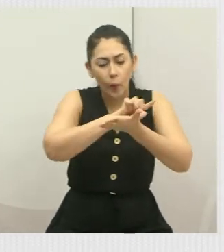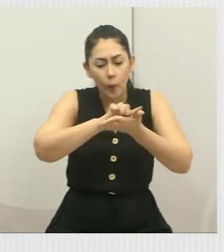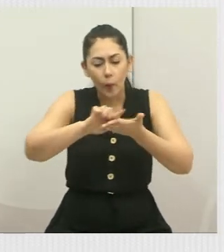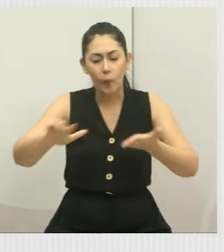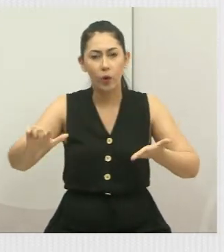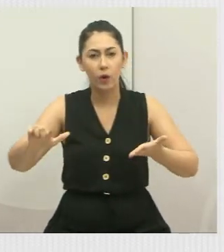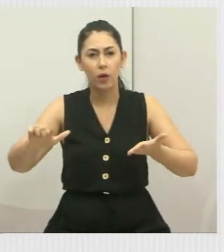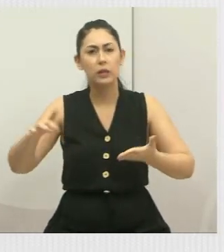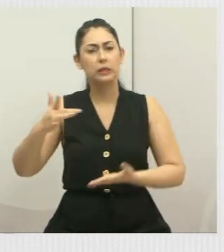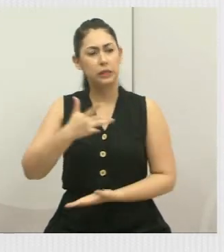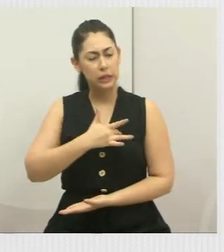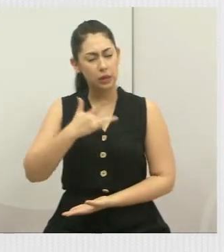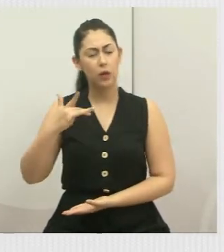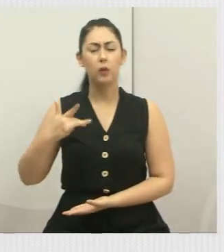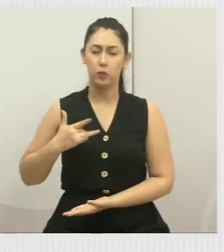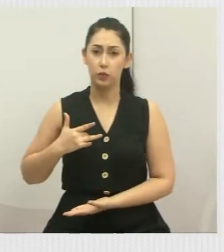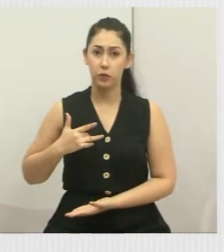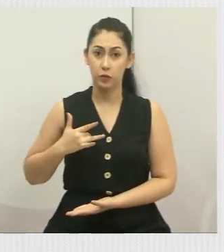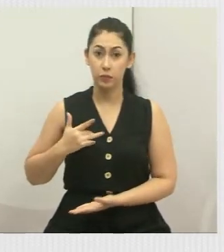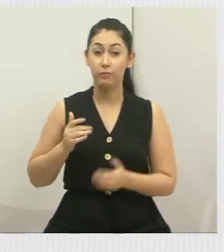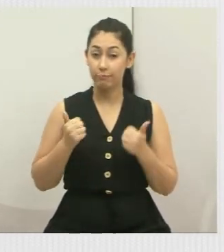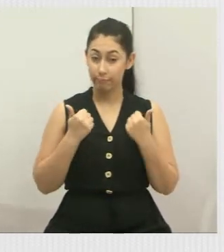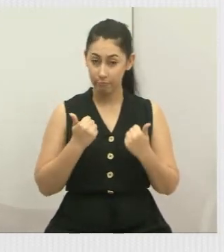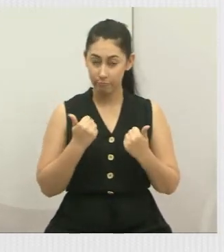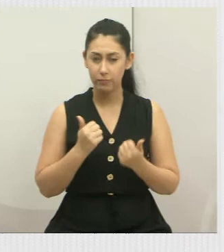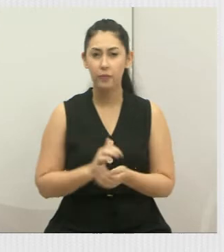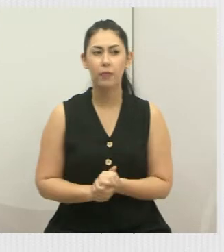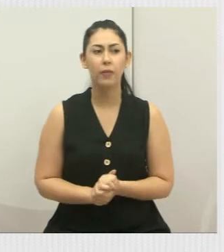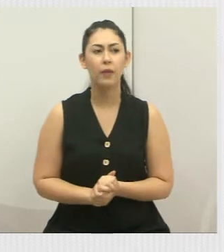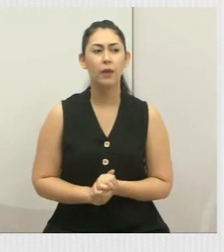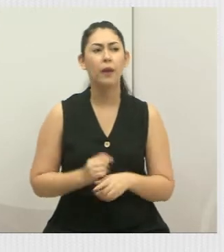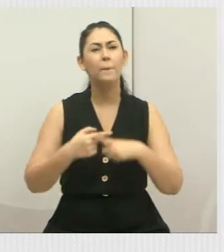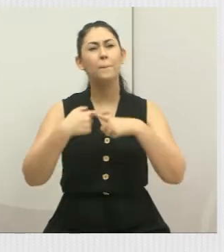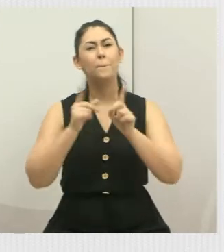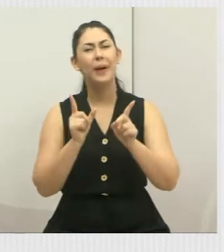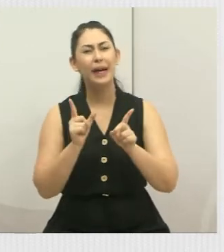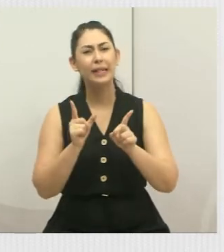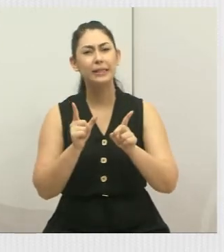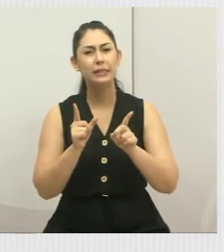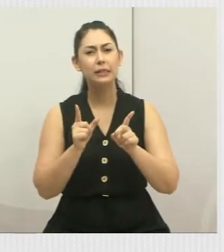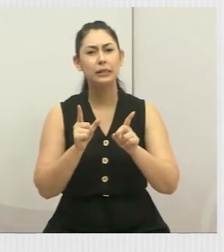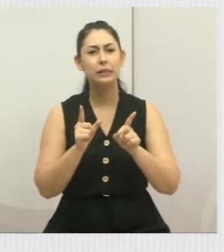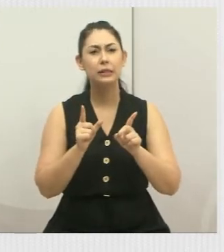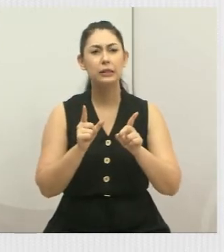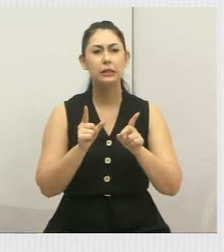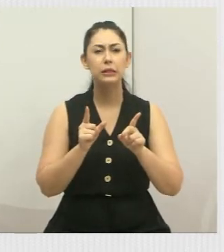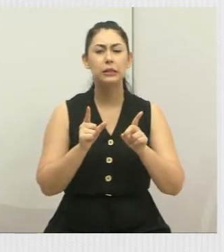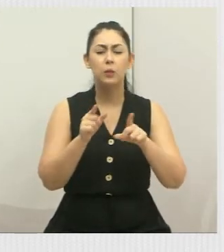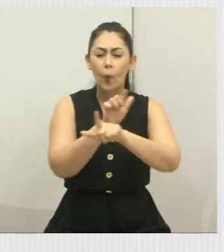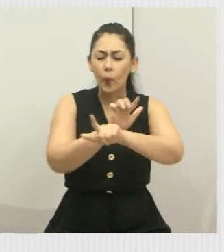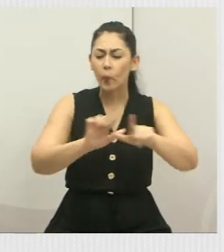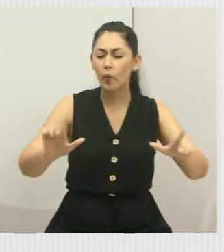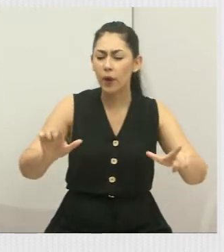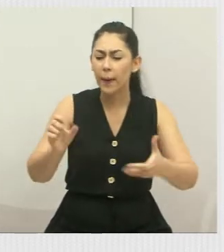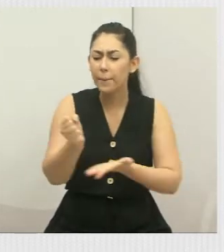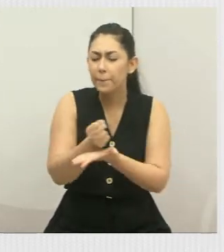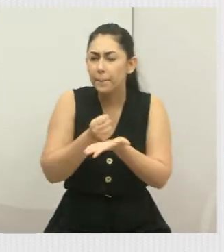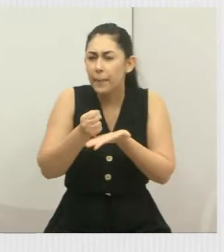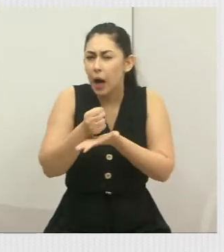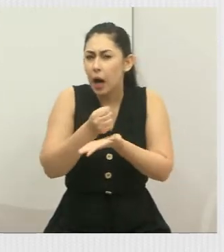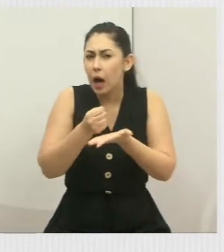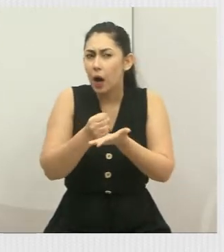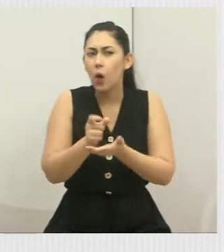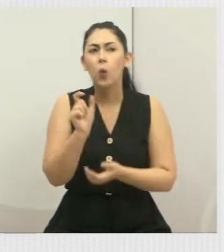tornar saudável o nosso ambiente. Isso é saneamento. E o que é saneamento básico? O saneamento básico, de acordo com a Política